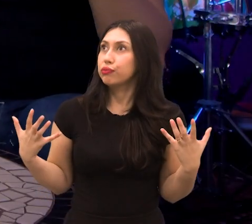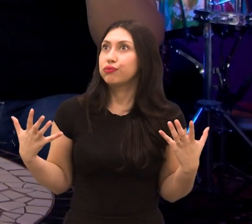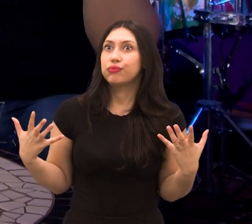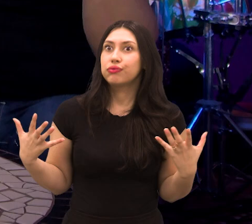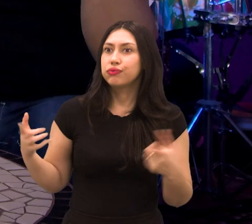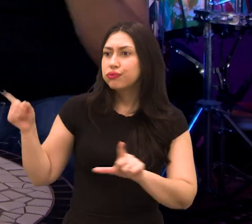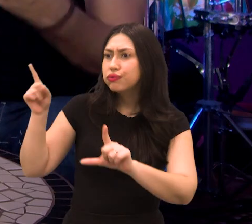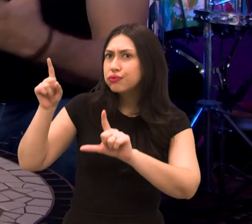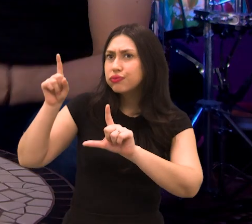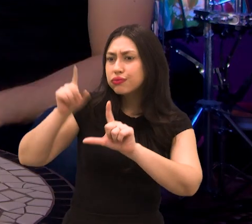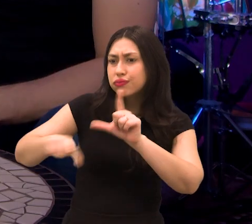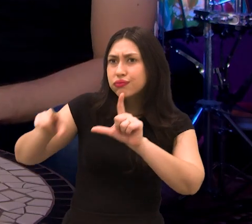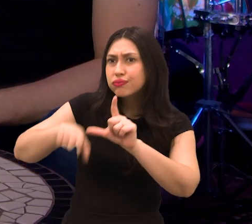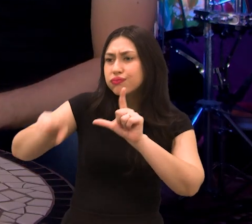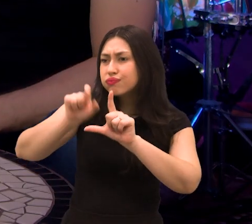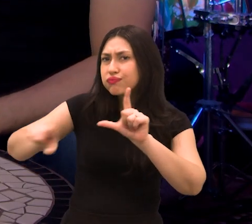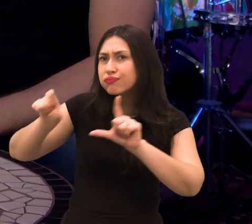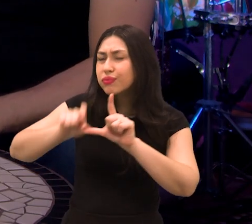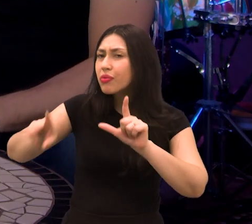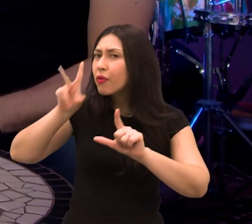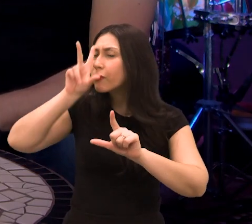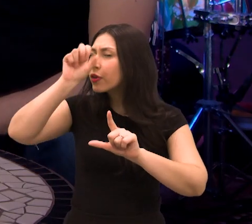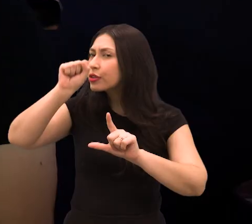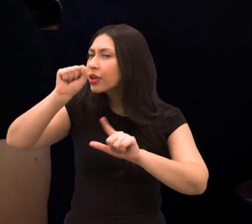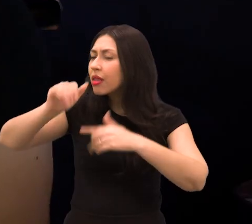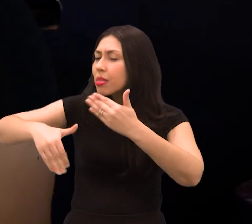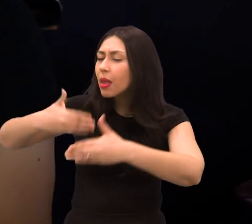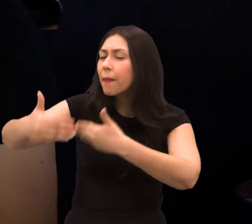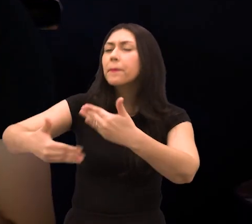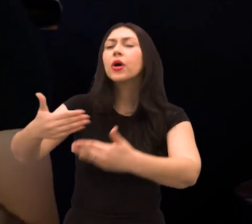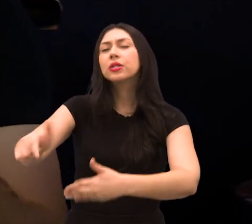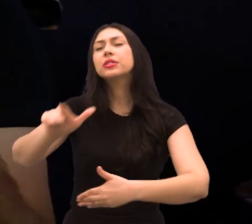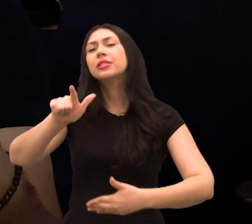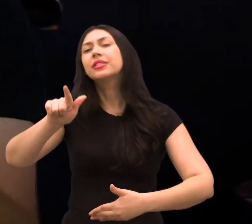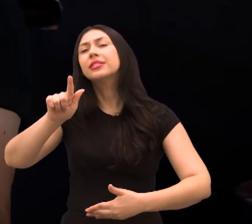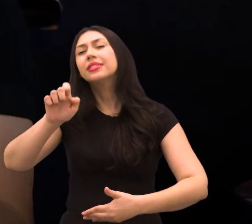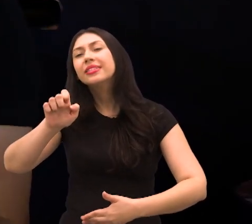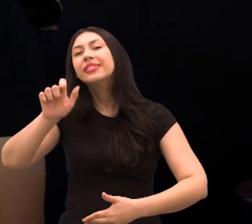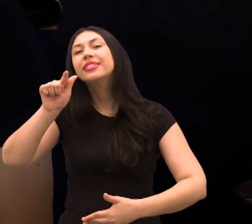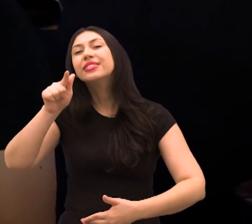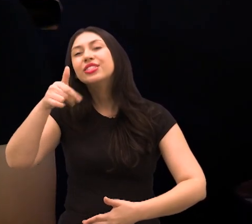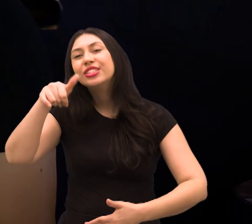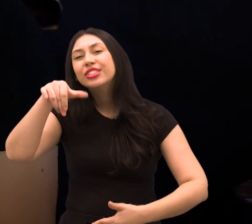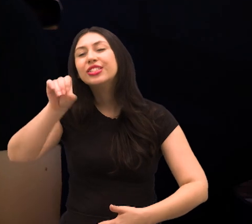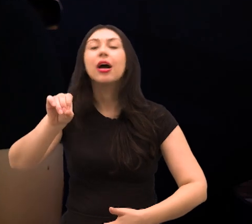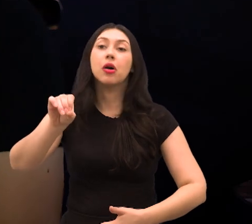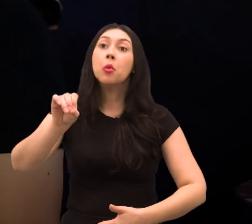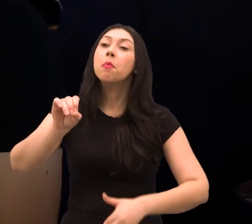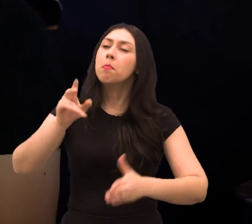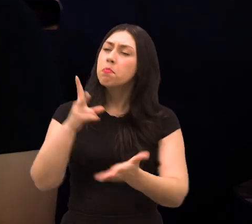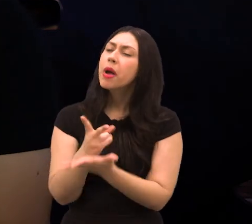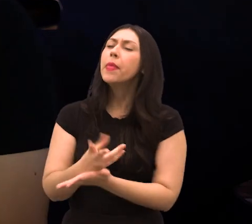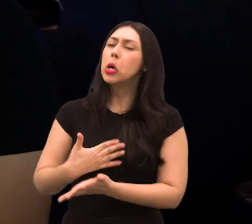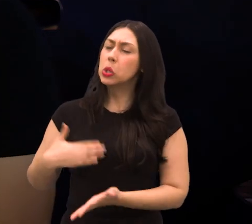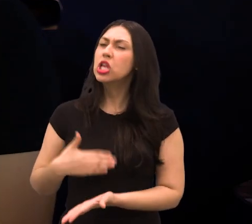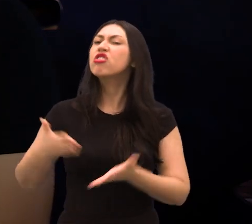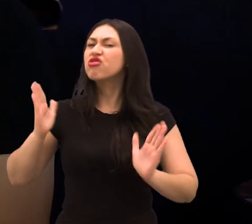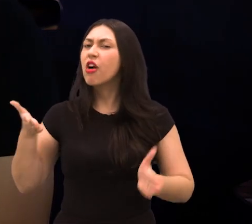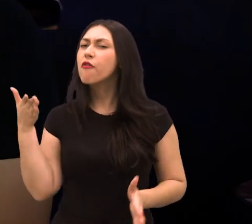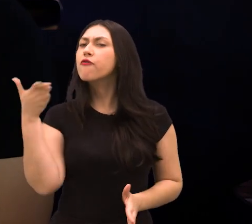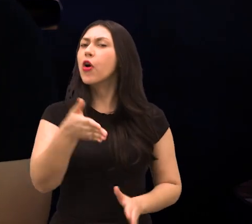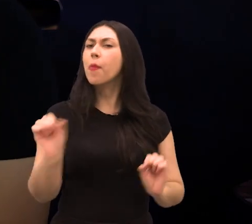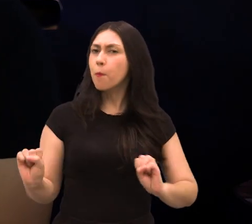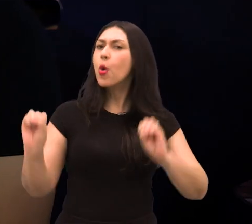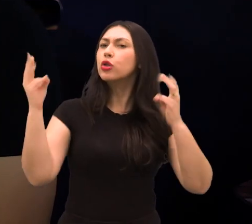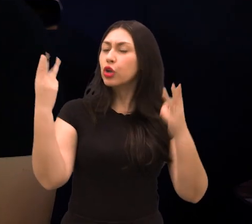tinha uma letra muito forte, né? Sim. Depois é que foi Legião Urbana de eu cantar mais Legião. Apesar de gostar muito, ter ido a